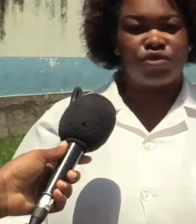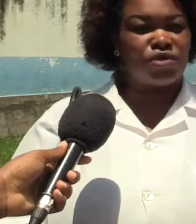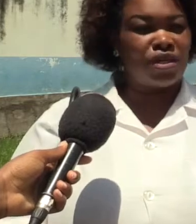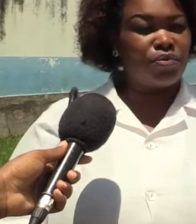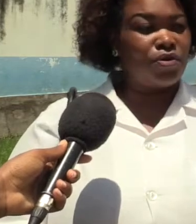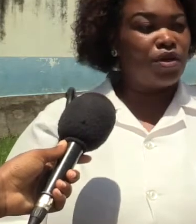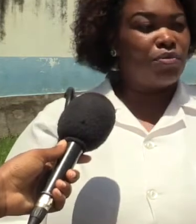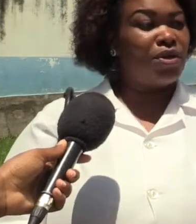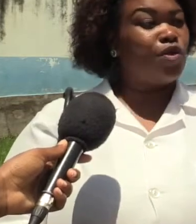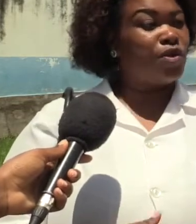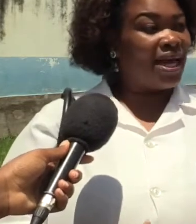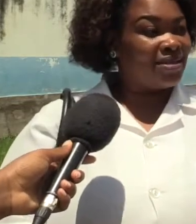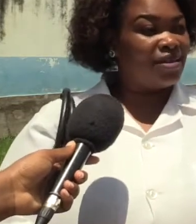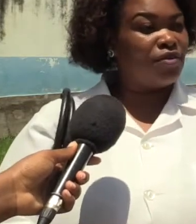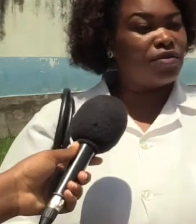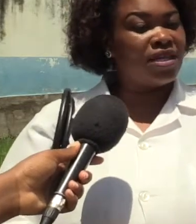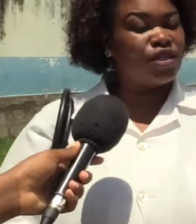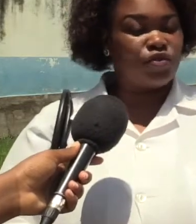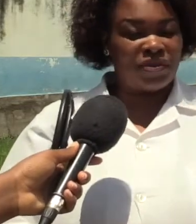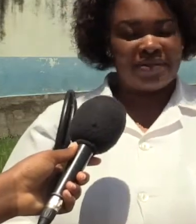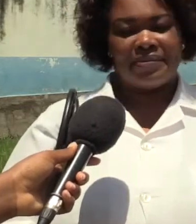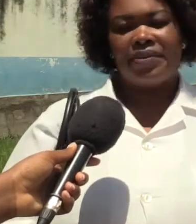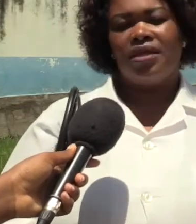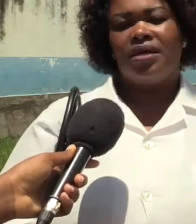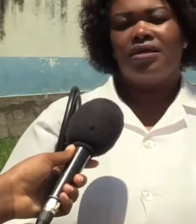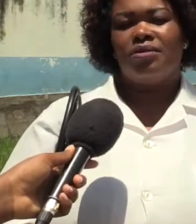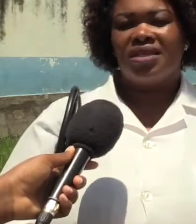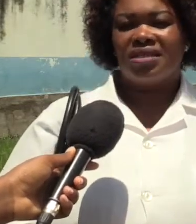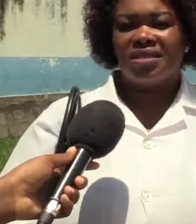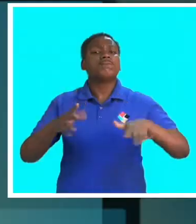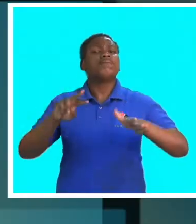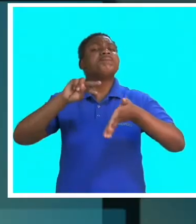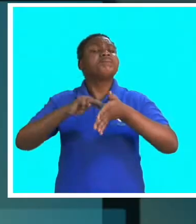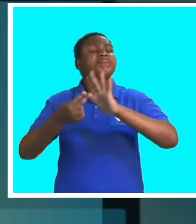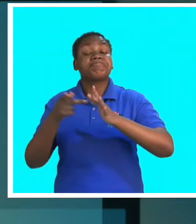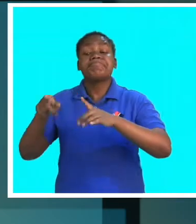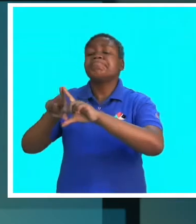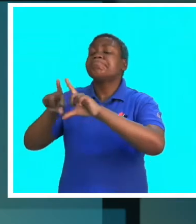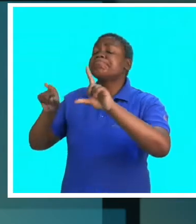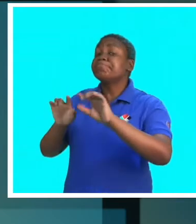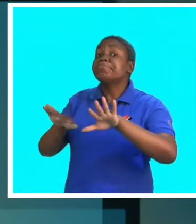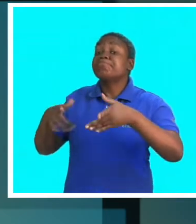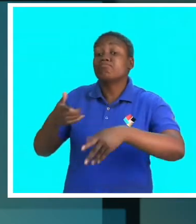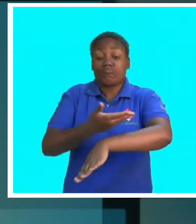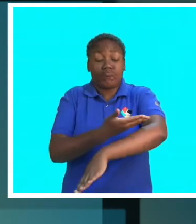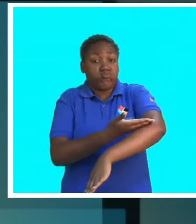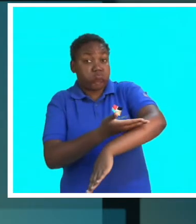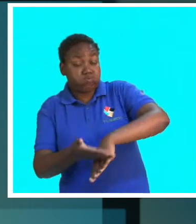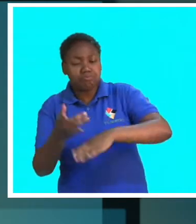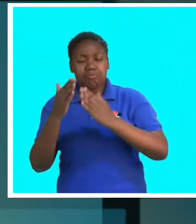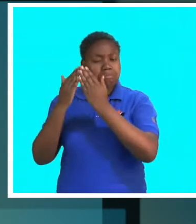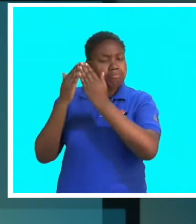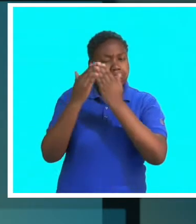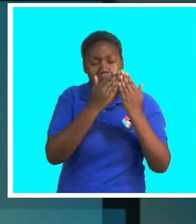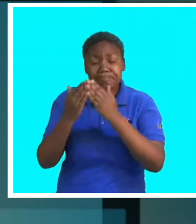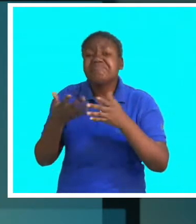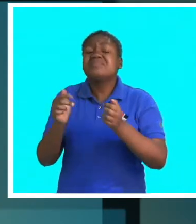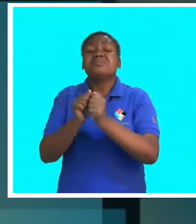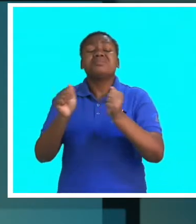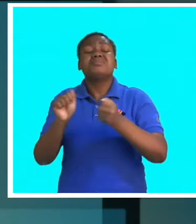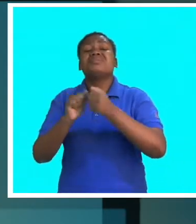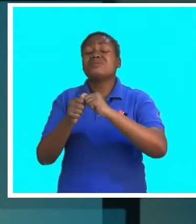-feira se o tempo melhorar e não voltar a chover. Esta situação pode comprometer o processo de ensino e